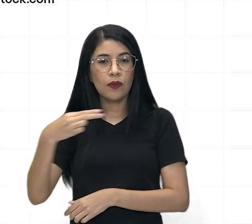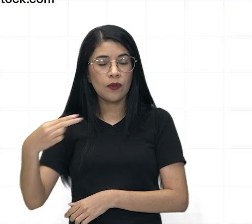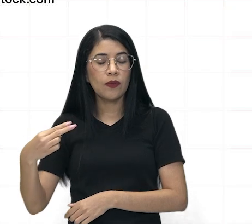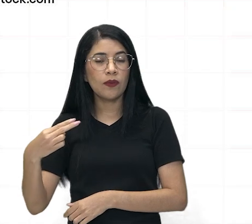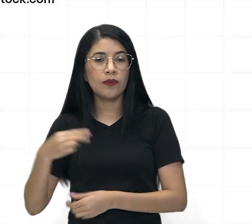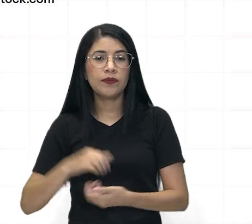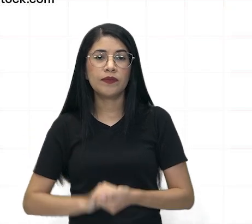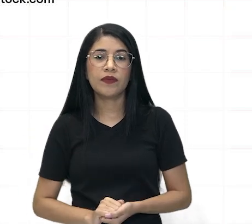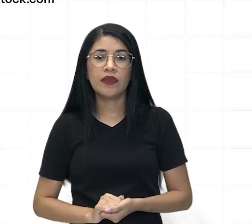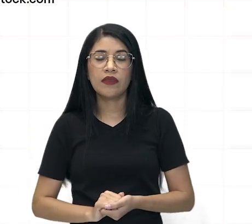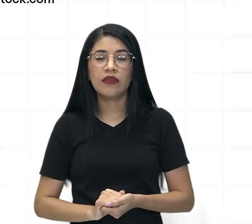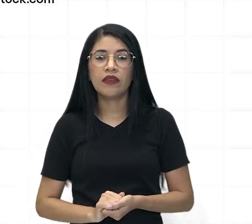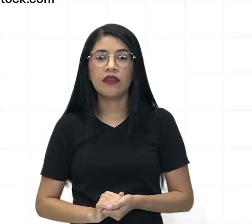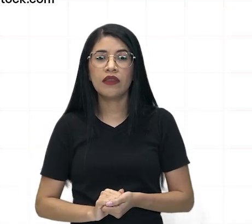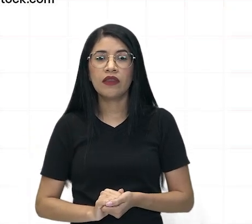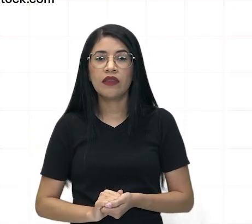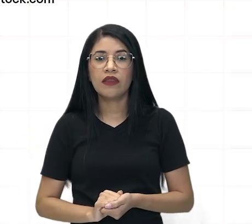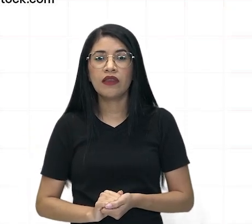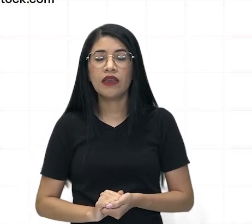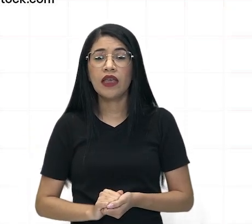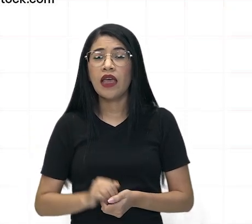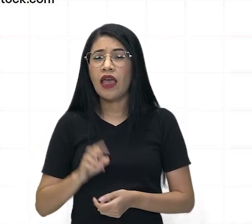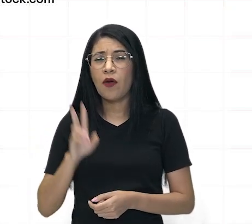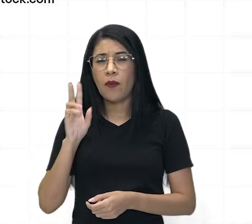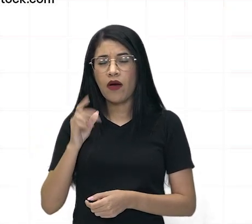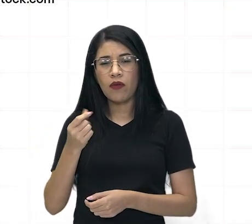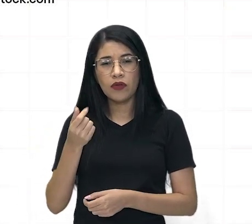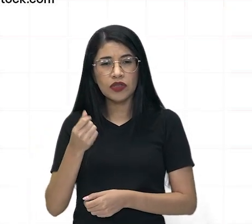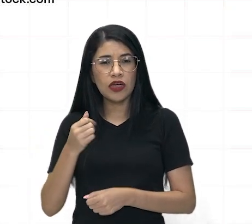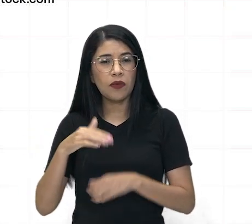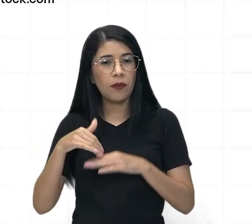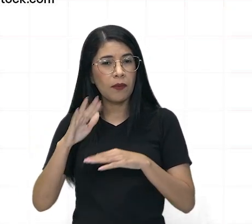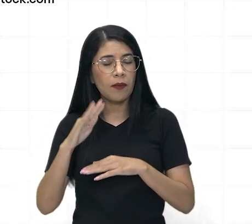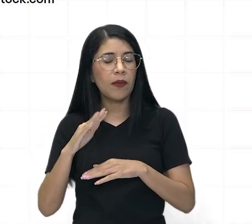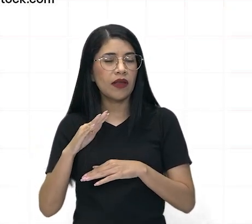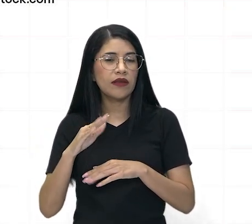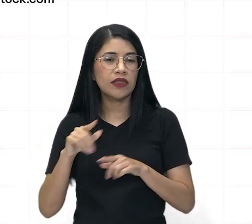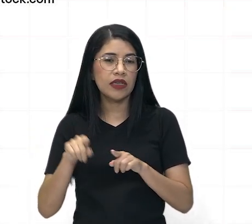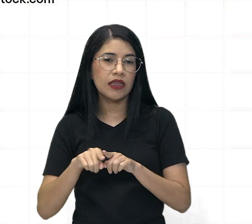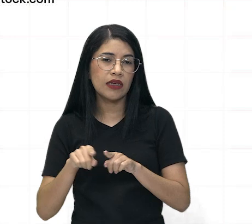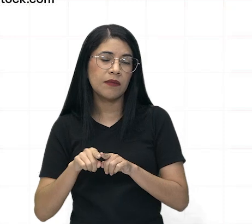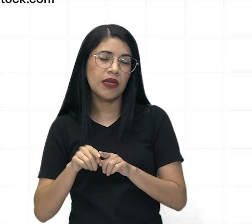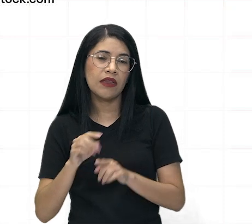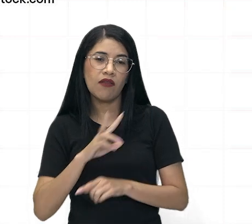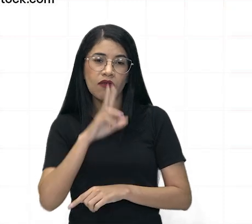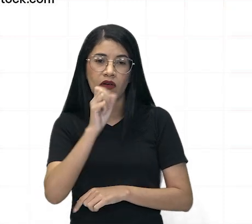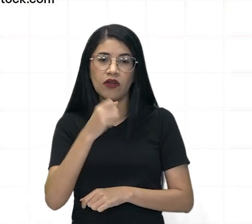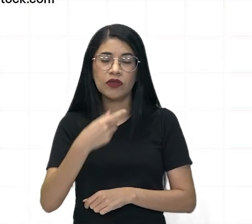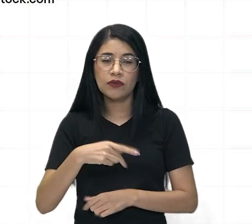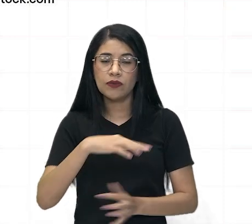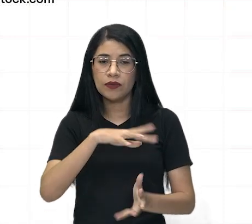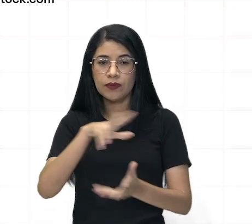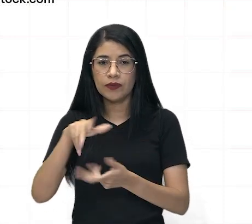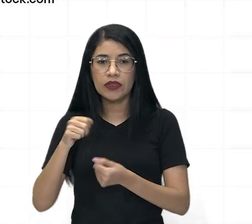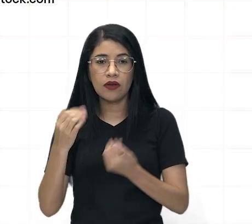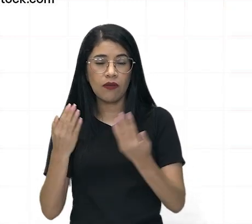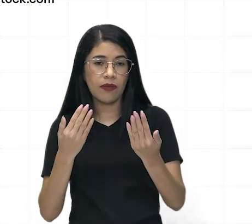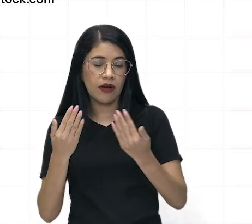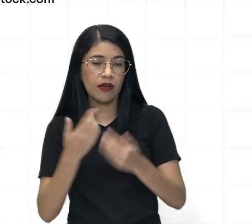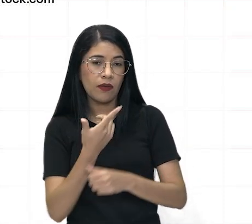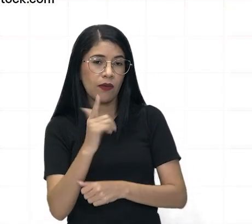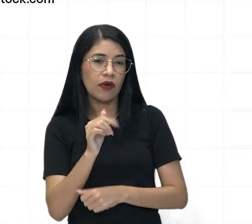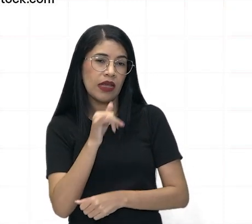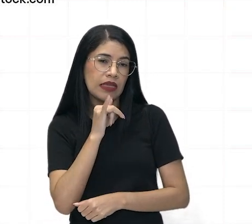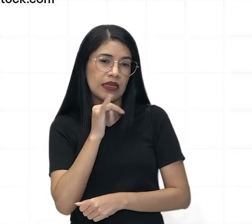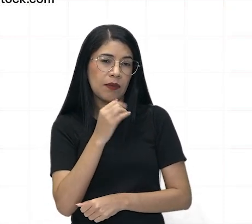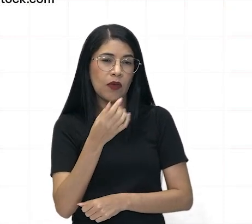uma das mais poderosas também moedas diante de outras moedas do mundo. Vamos dar uma olhada aqui que o